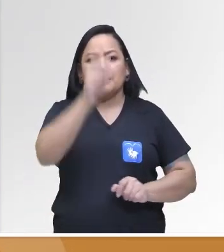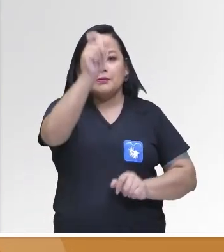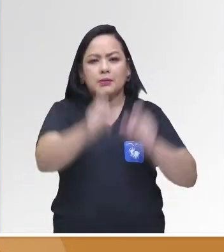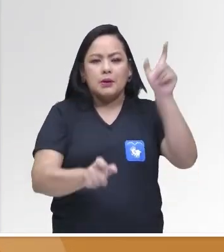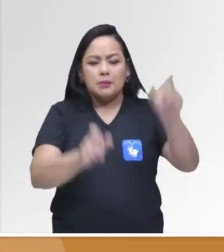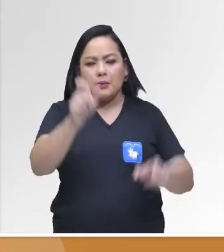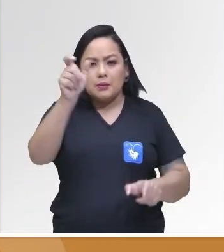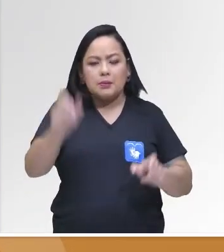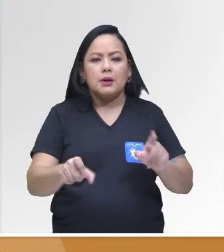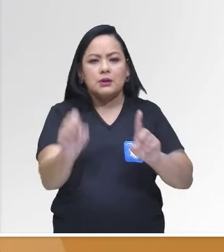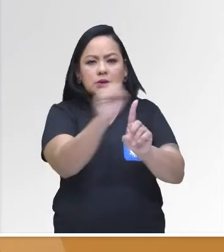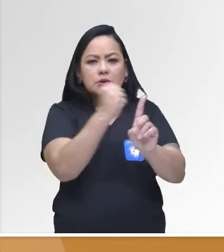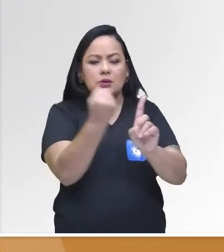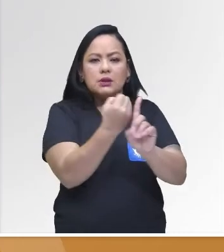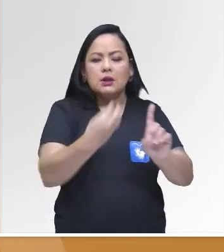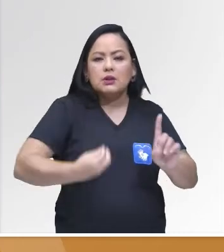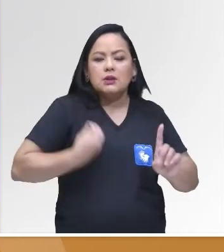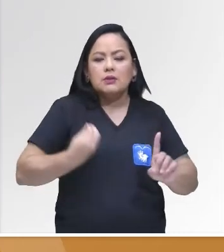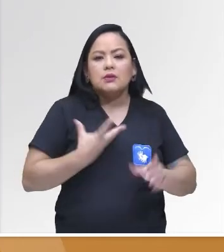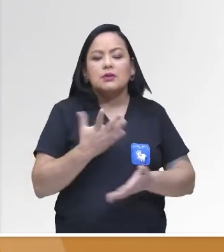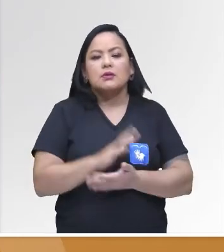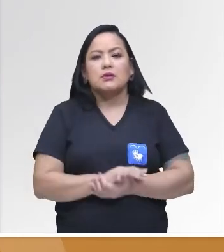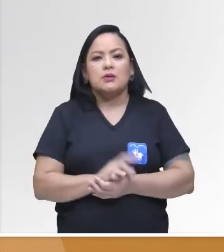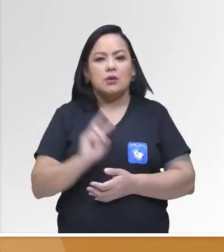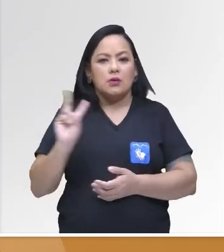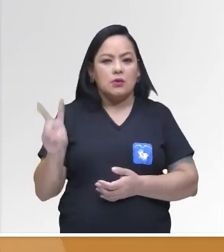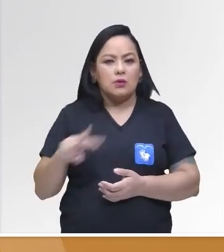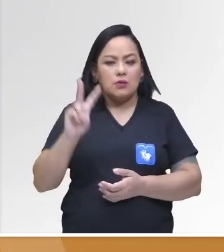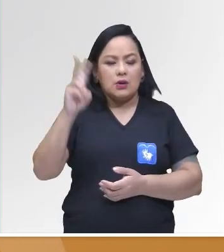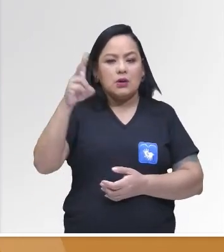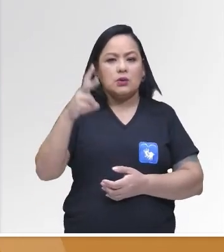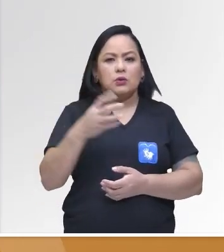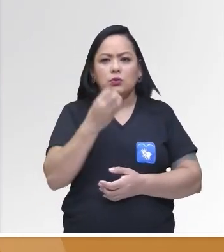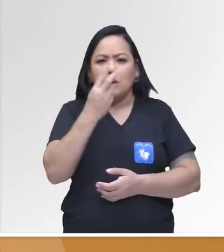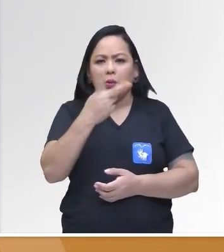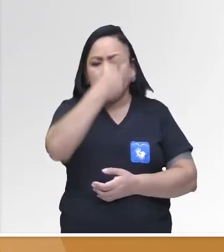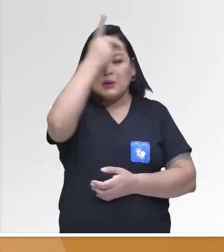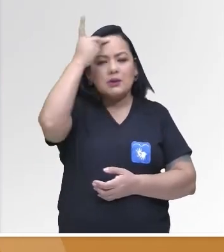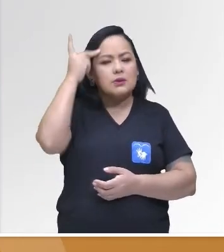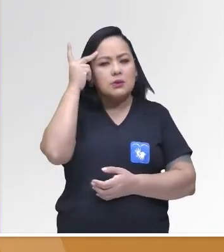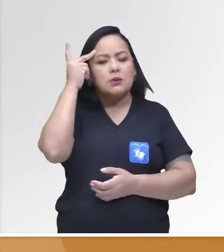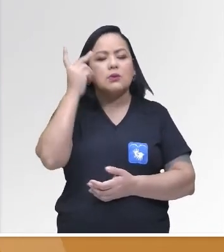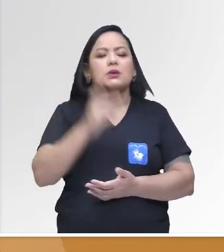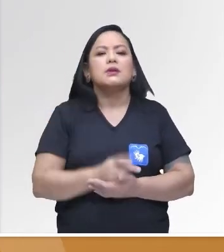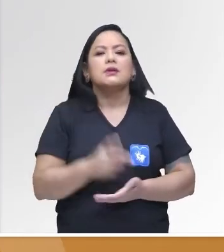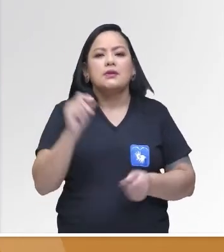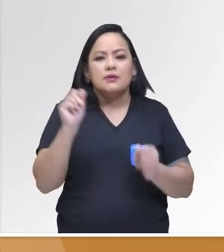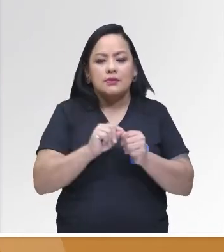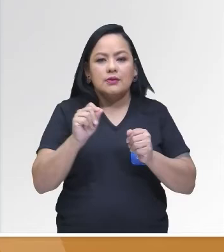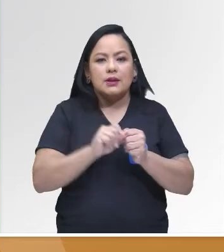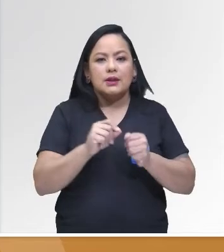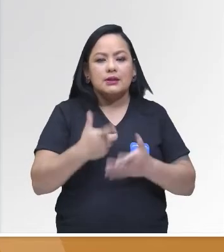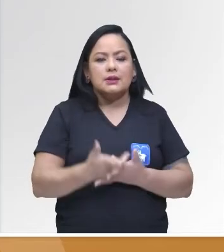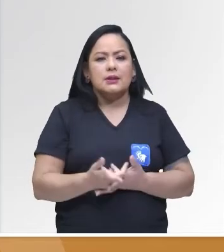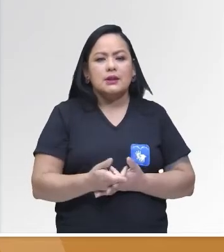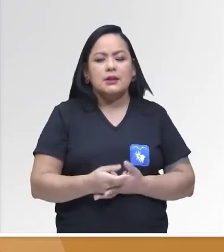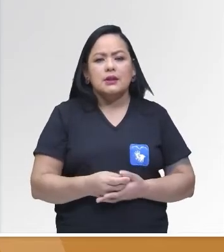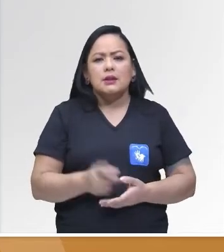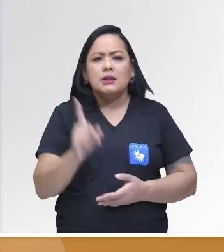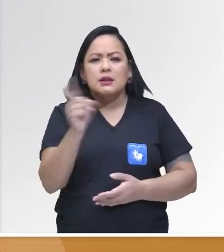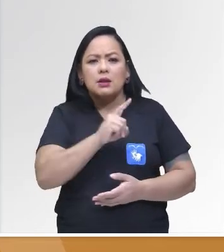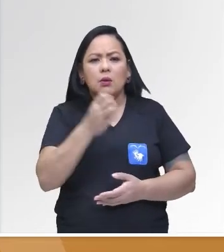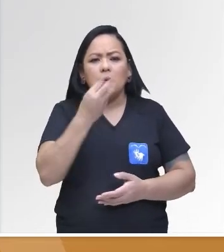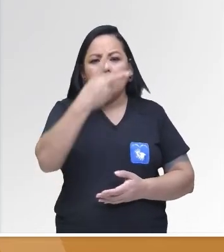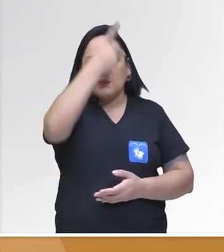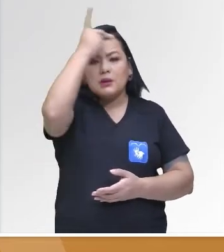fazem parte. O valor do princípio da honestidade faz com que a desonestidade